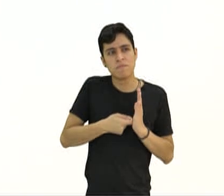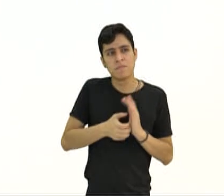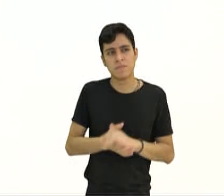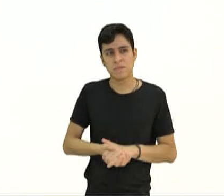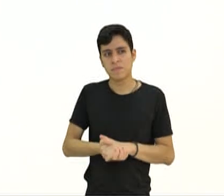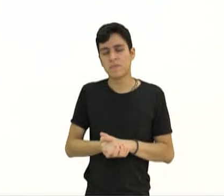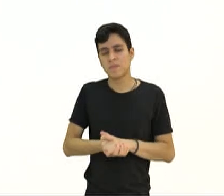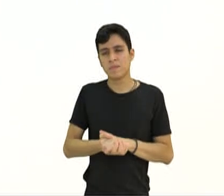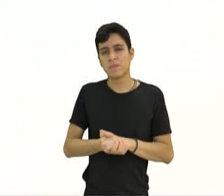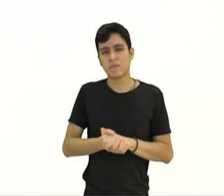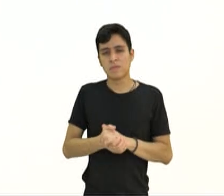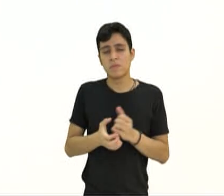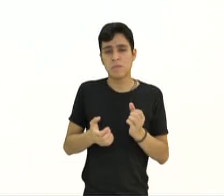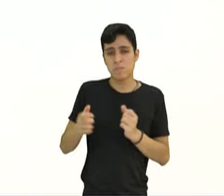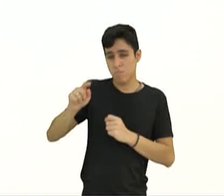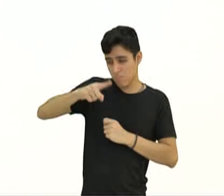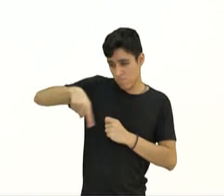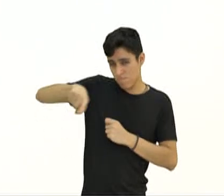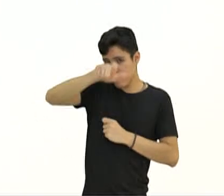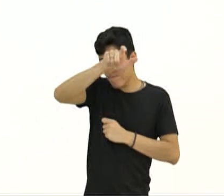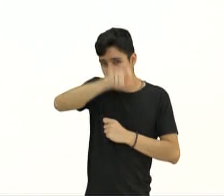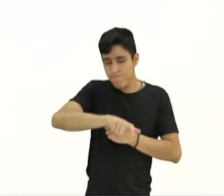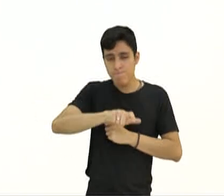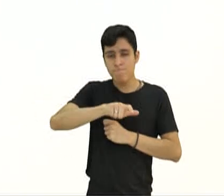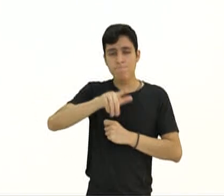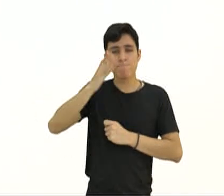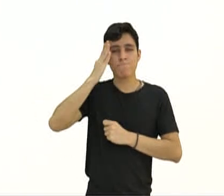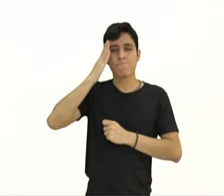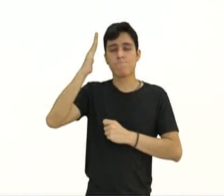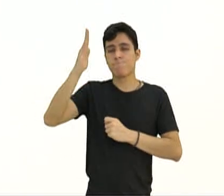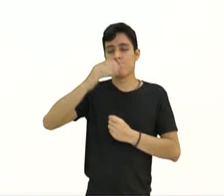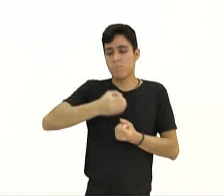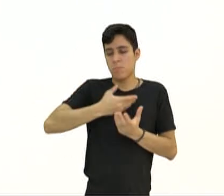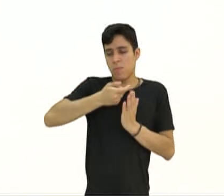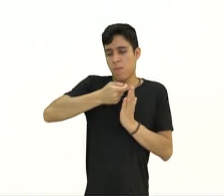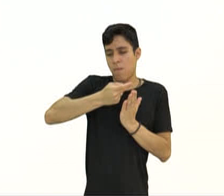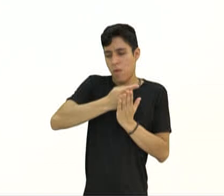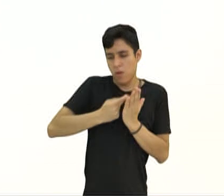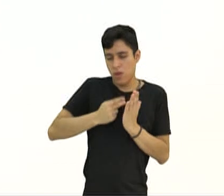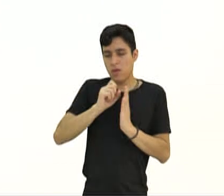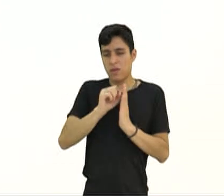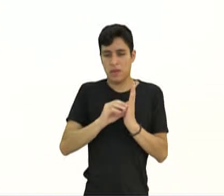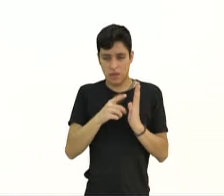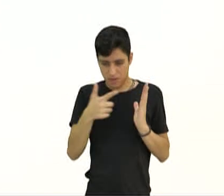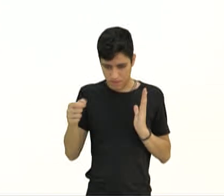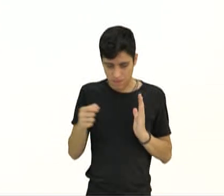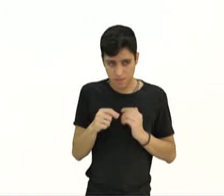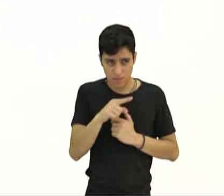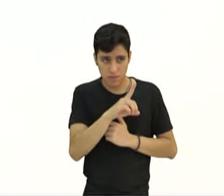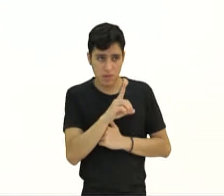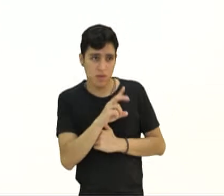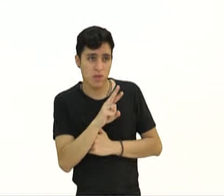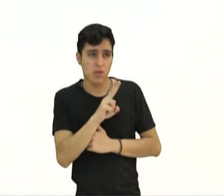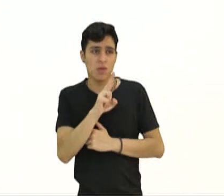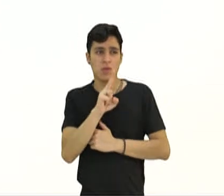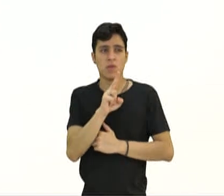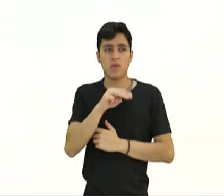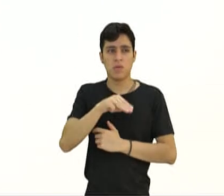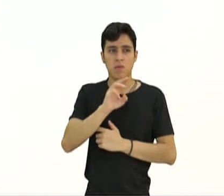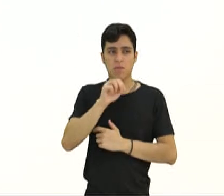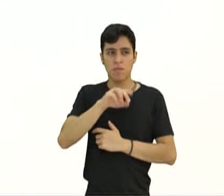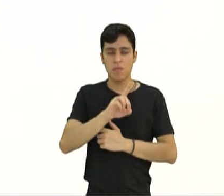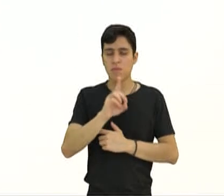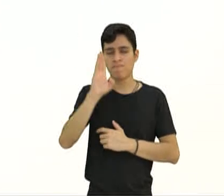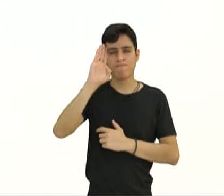brasileiro, considerado por muitos o mais influente poeta brasileiro do século XX. Drummond foi um dos principais poetas